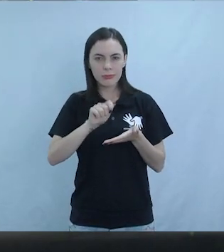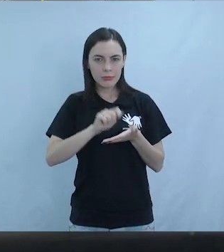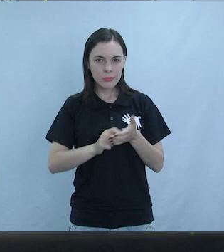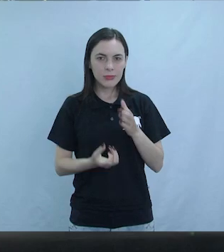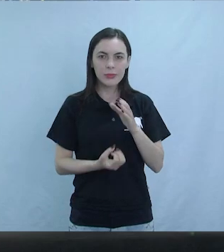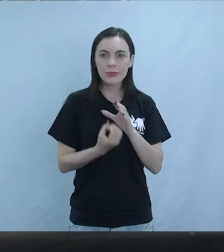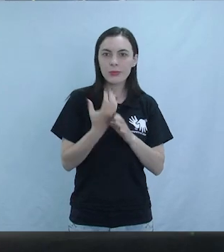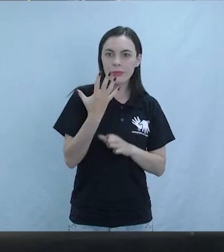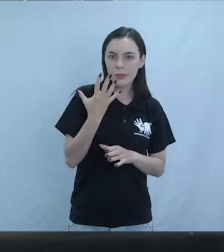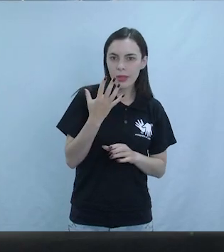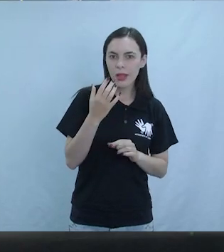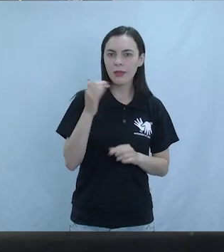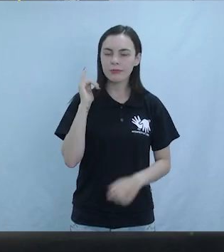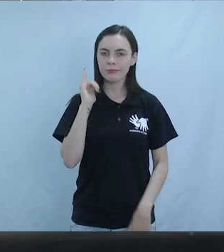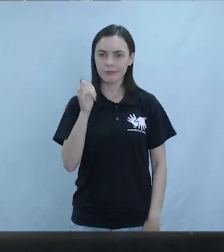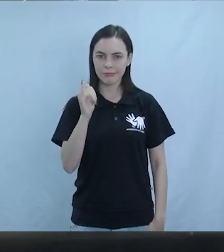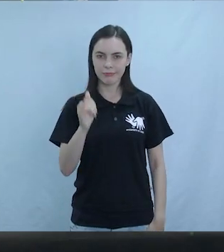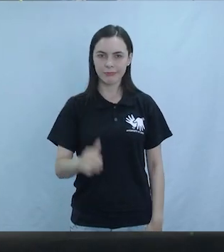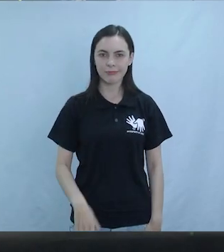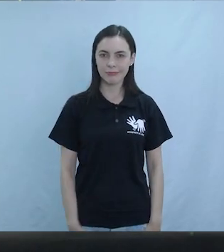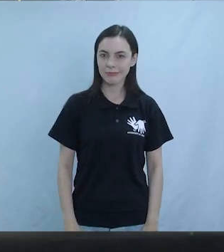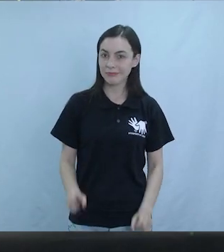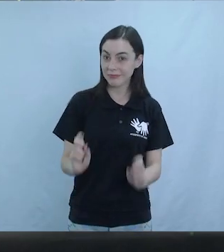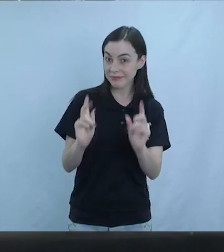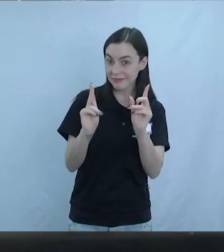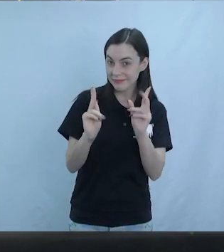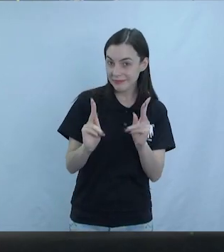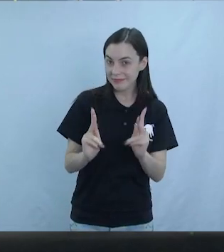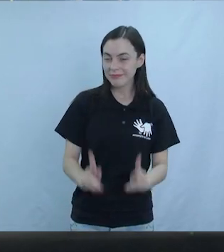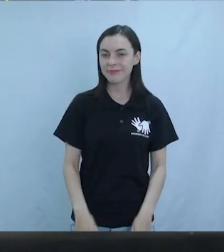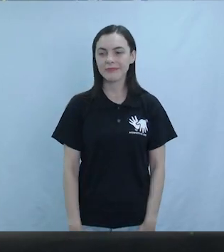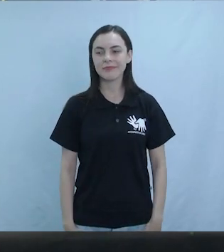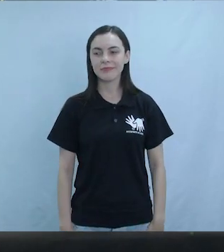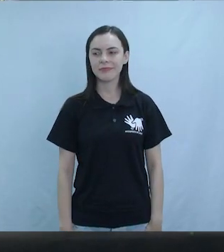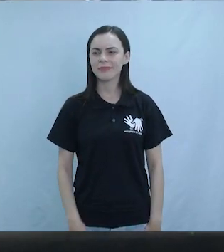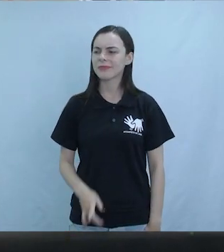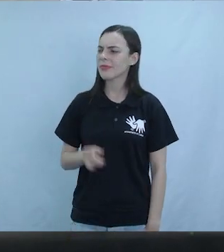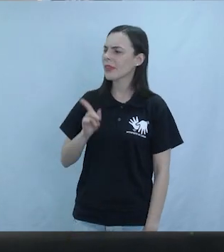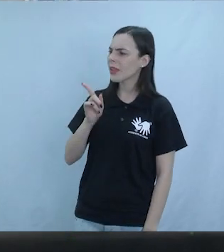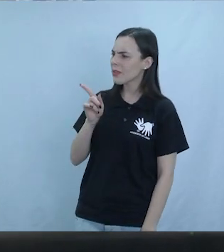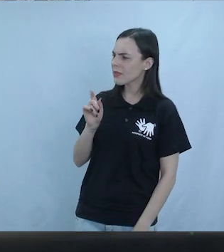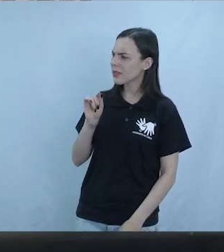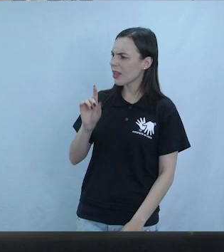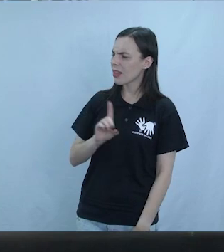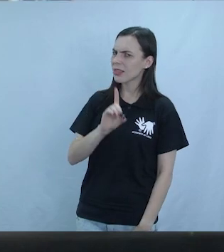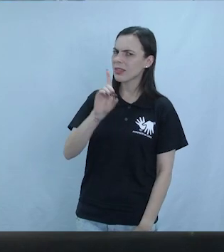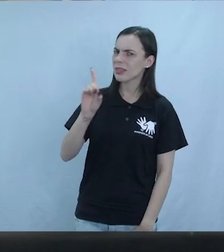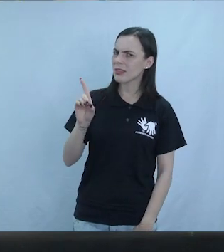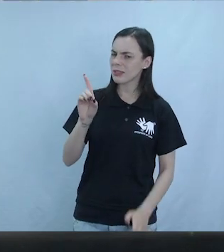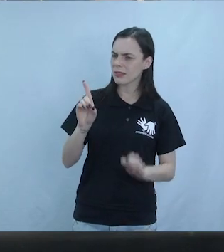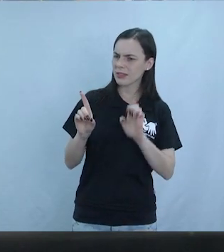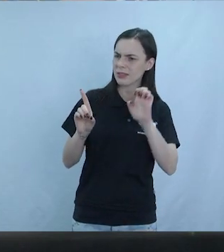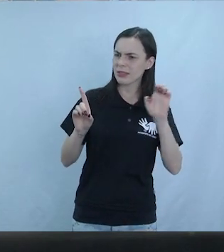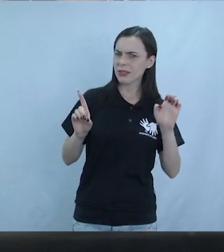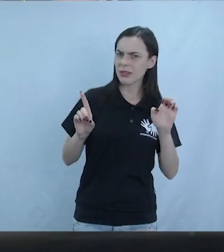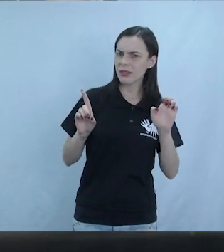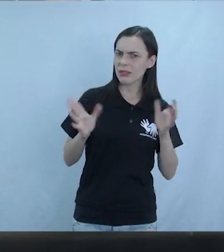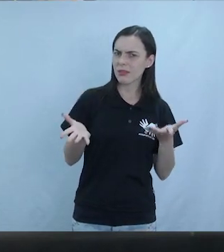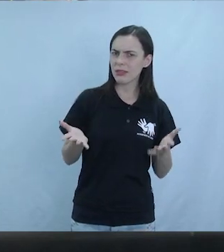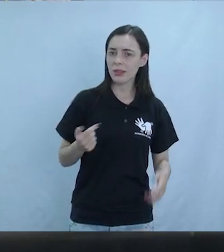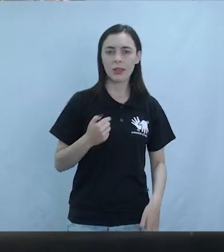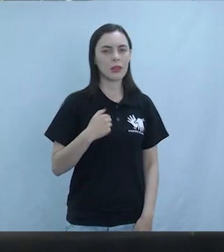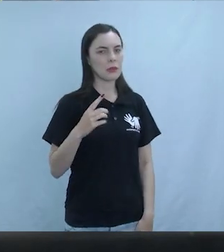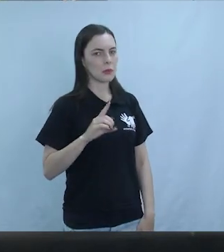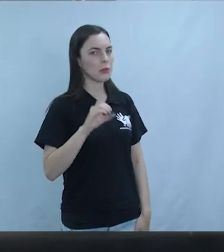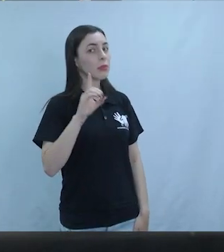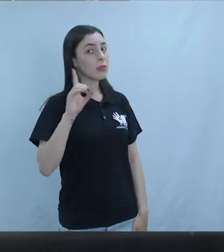foi o autor dessa história, contou para nós. Ok? E você, professora, você é destra ou você é canhota?